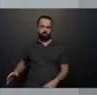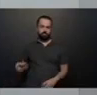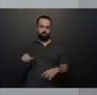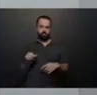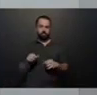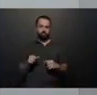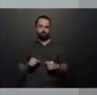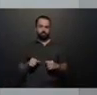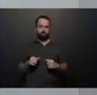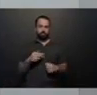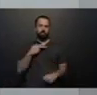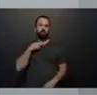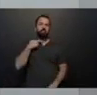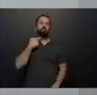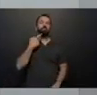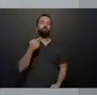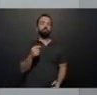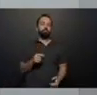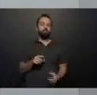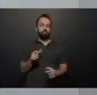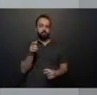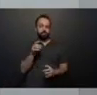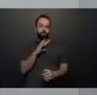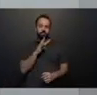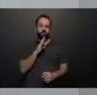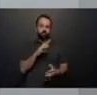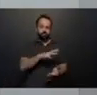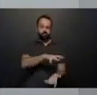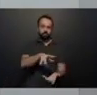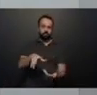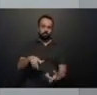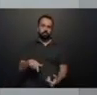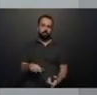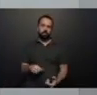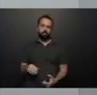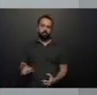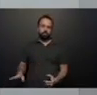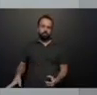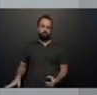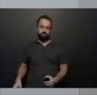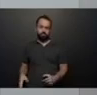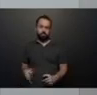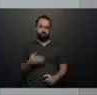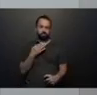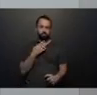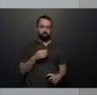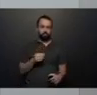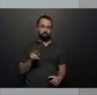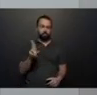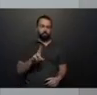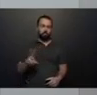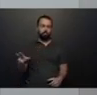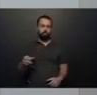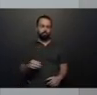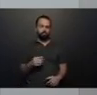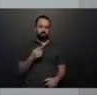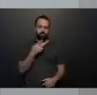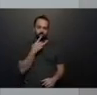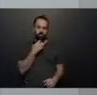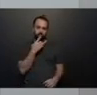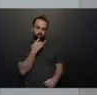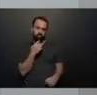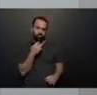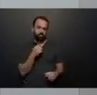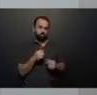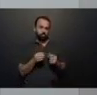mundo. De início, usávamos os nossos 5 sentidos, experimentávamos, colocávamos as coisas na